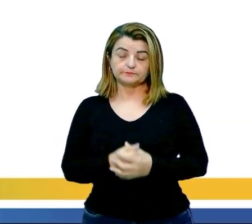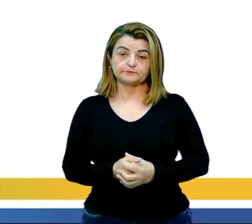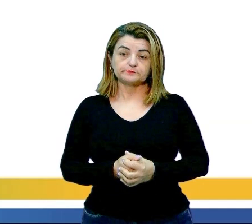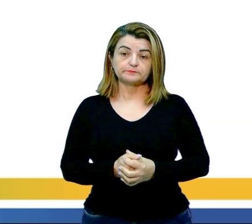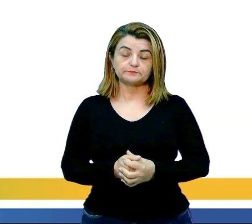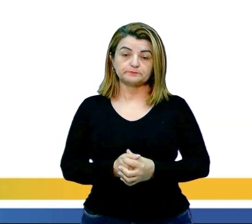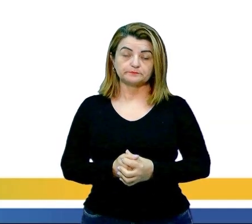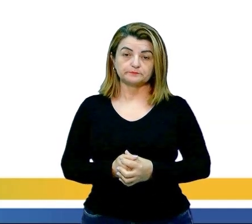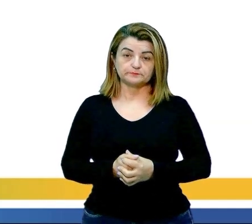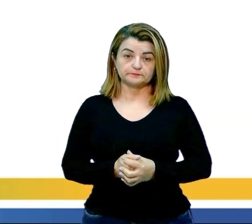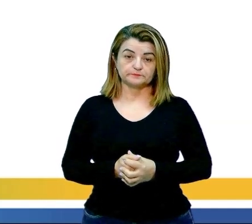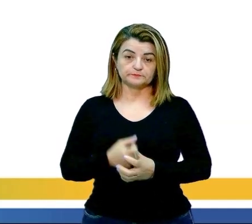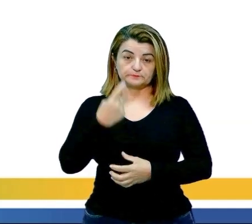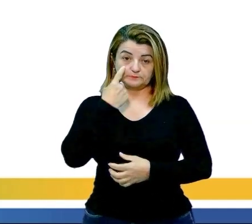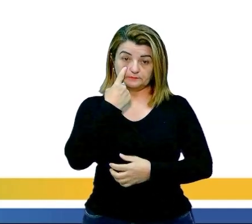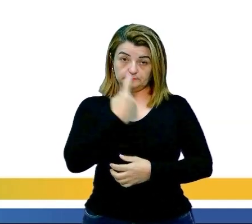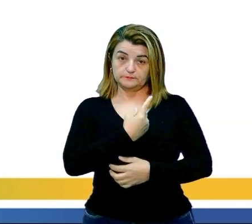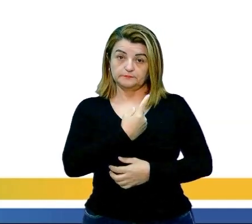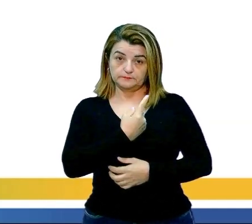Vejamos aí.